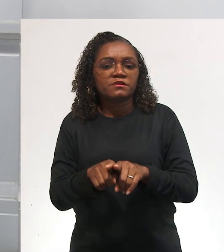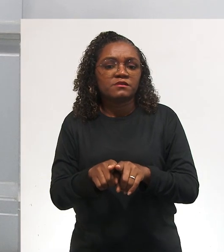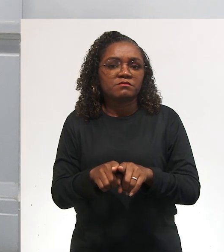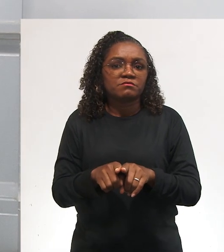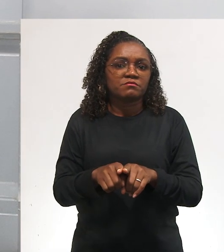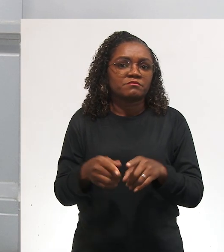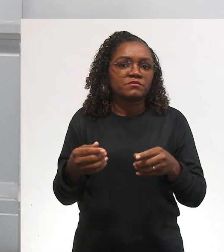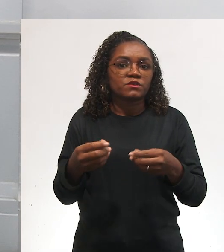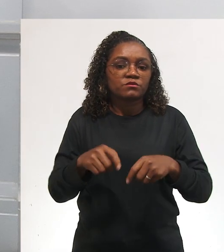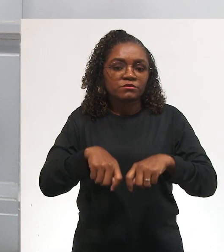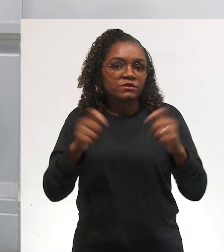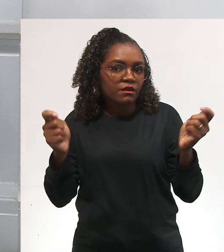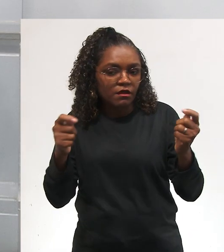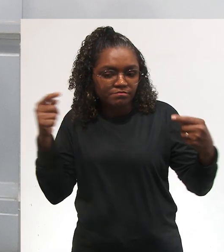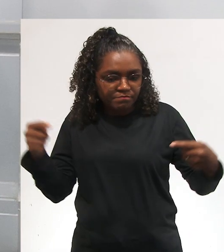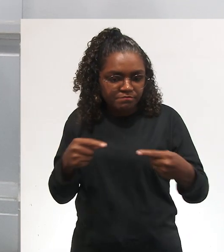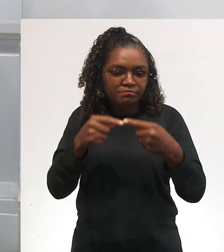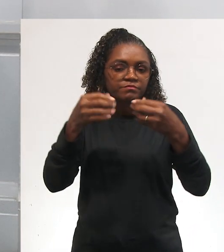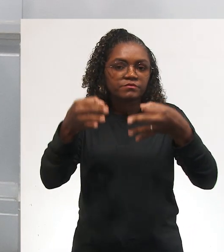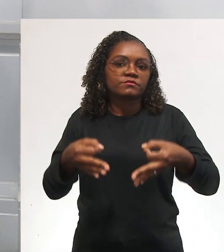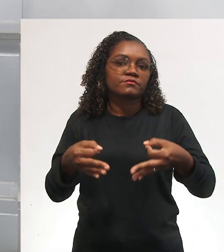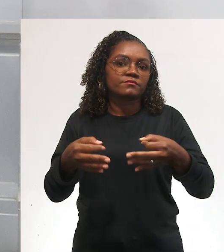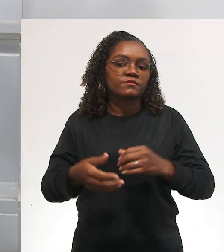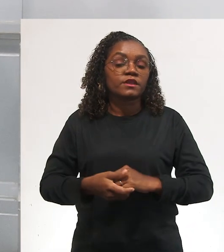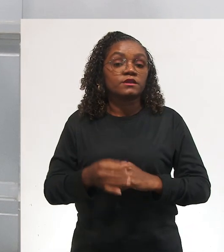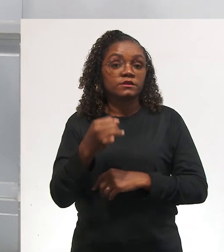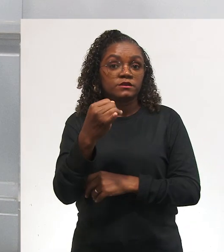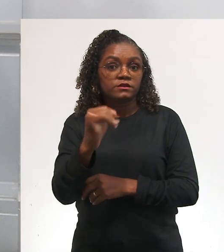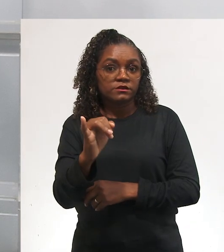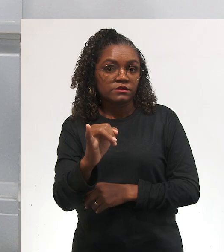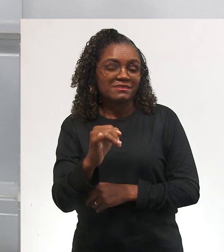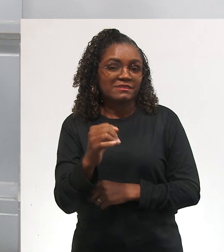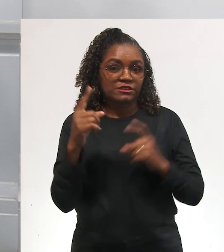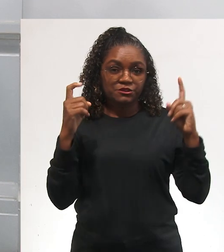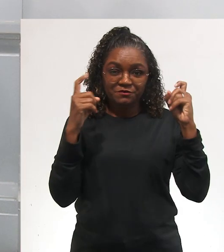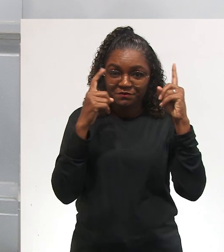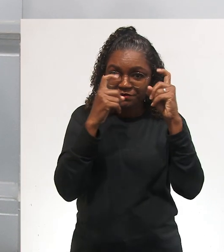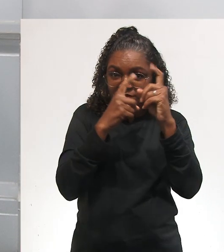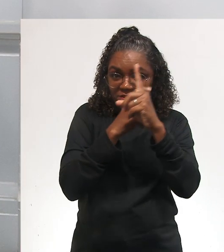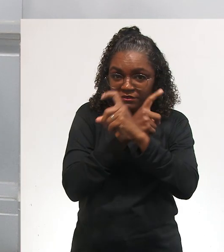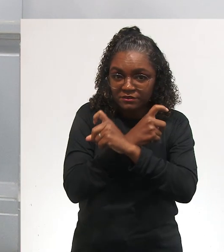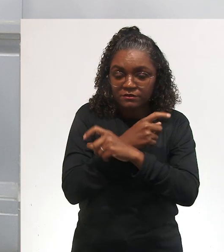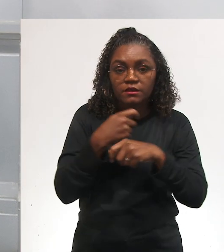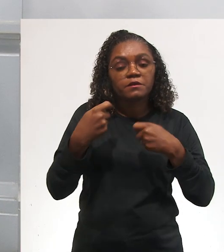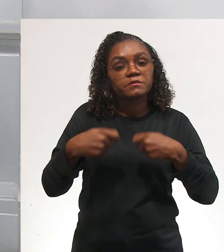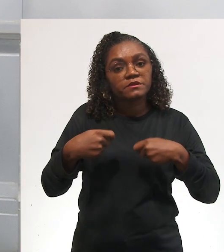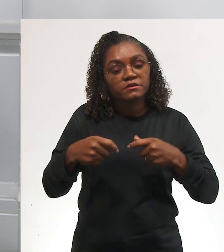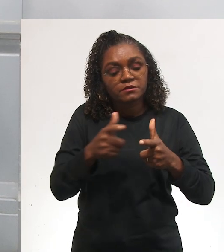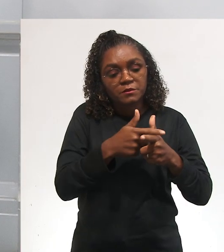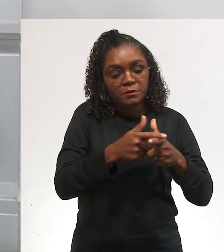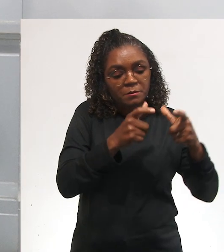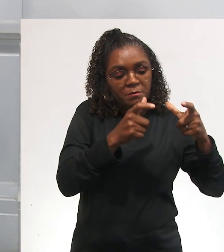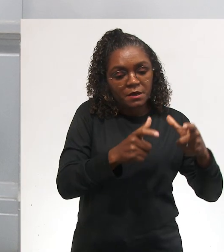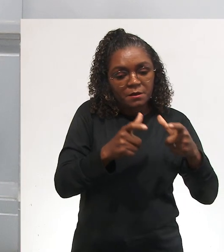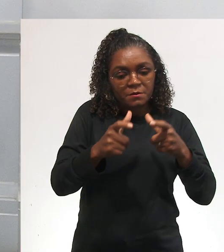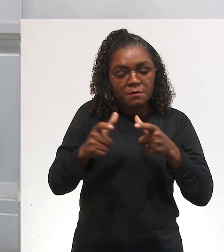não vão chegar a um senso comum. Então, se o problema é muito complexo, a gente tenta dividi-lo em problemas menores. E